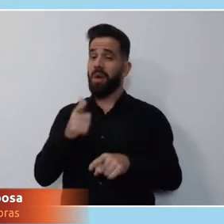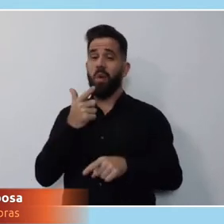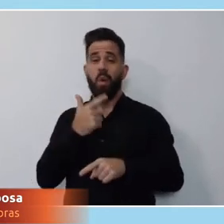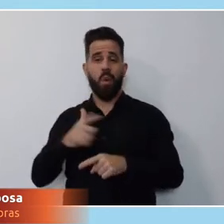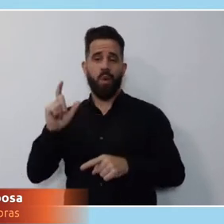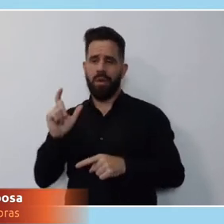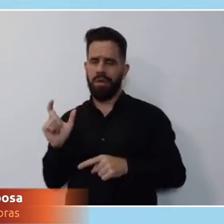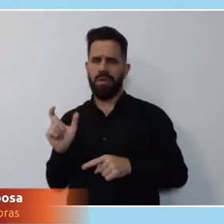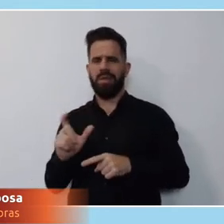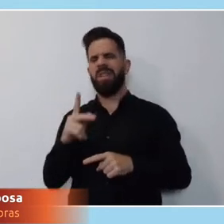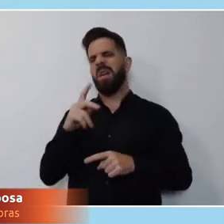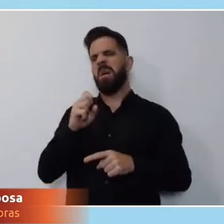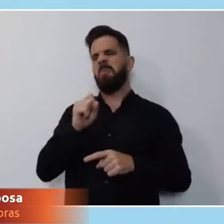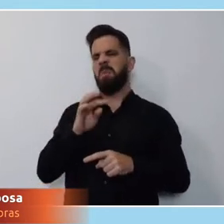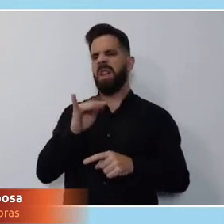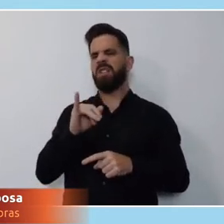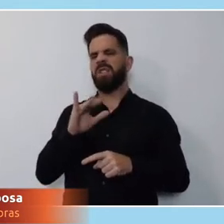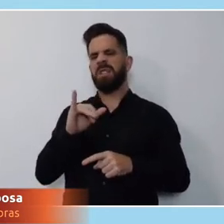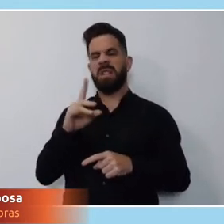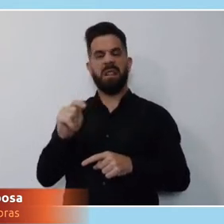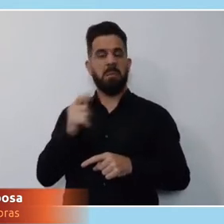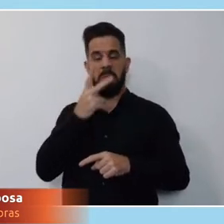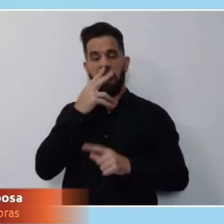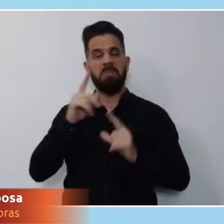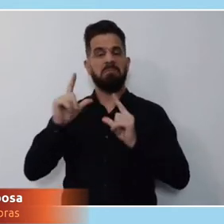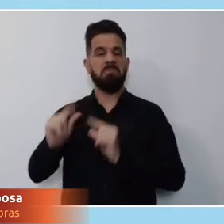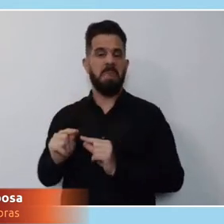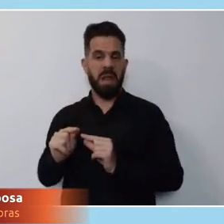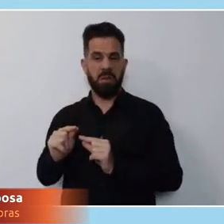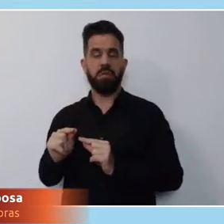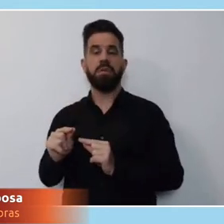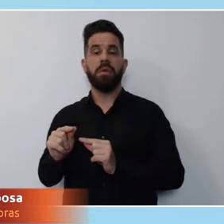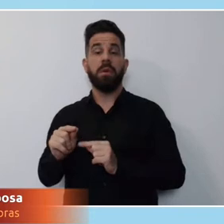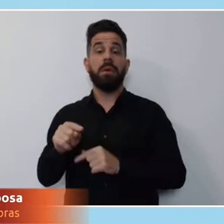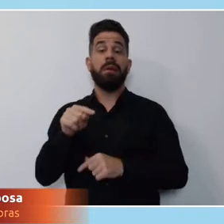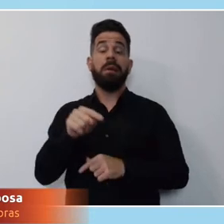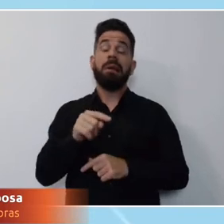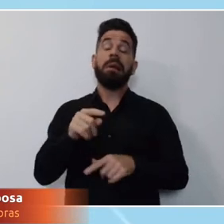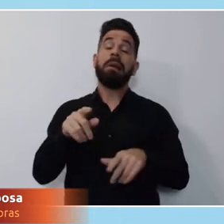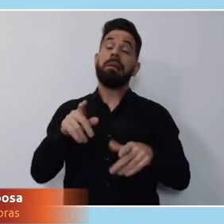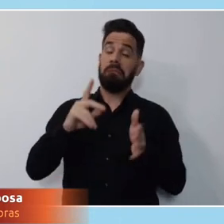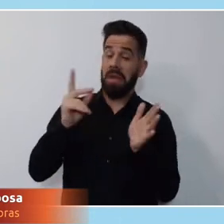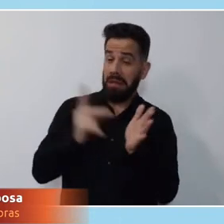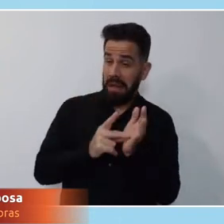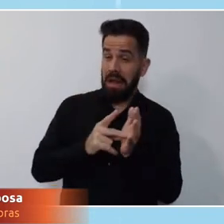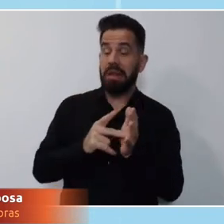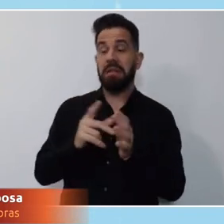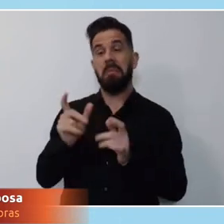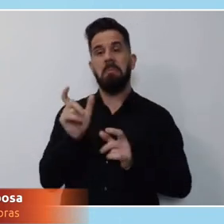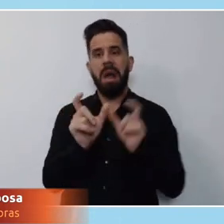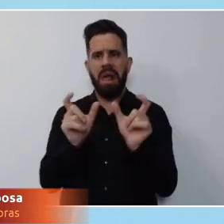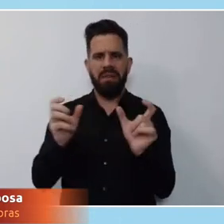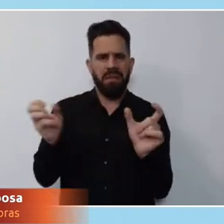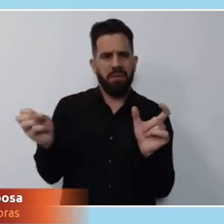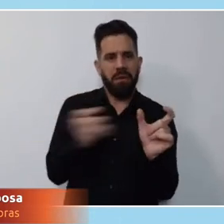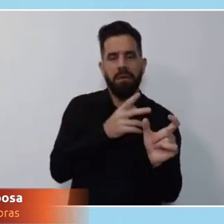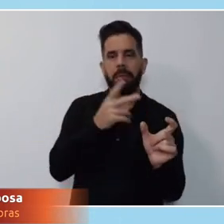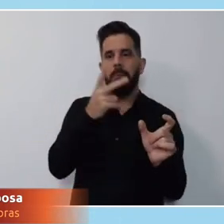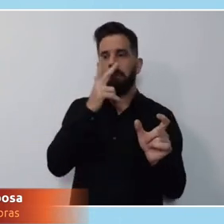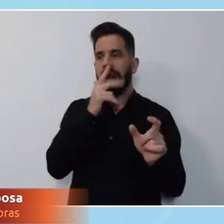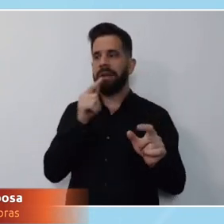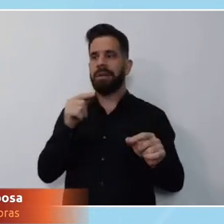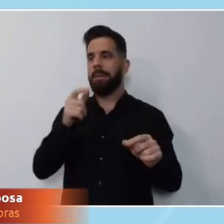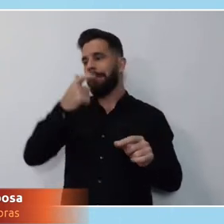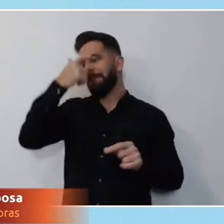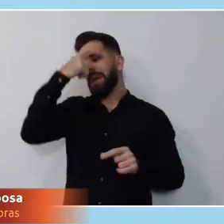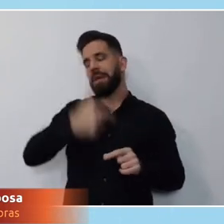termo realmente é, né, nesse quesito de tentar minimizar o impacto que esses produtos causam. E nós sabemos que,